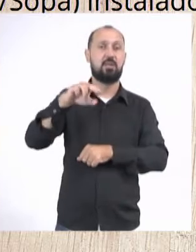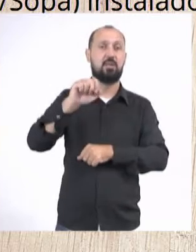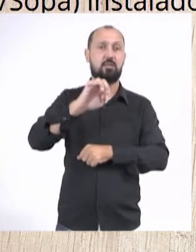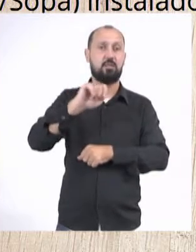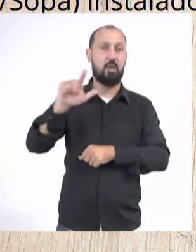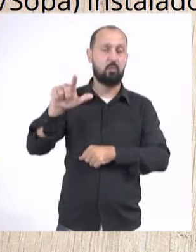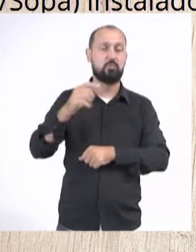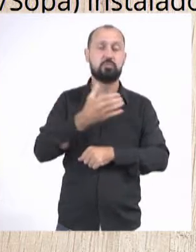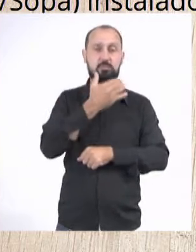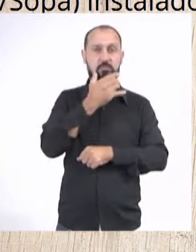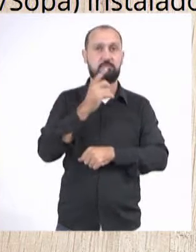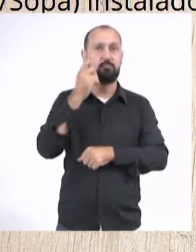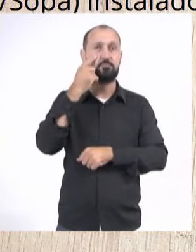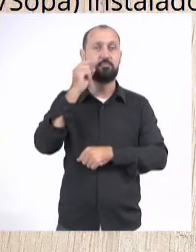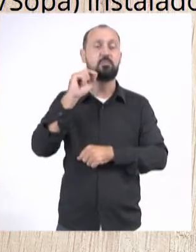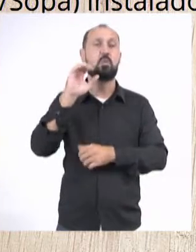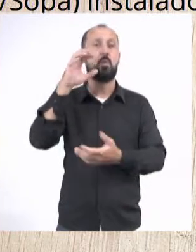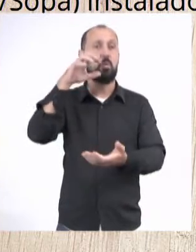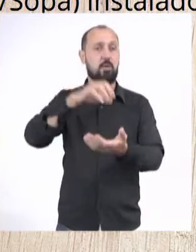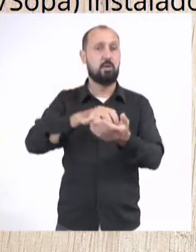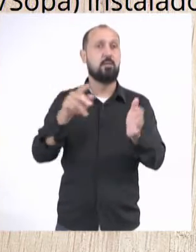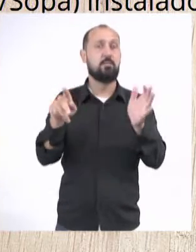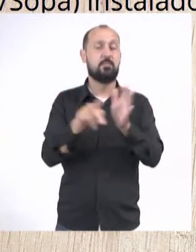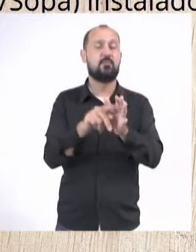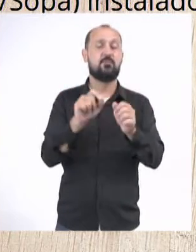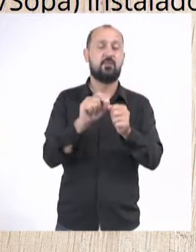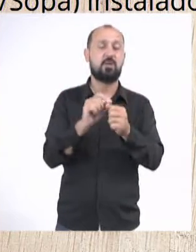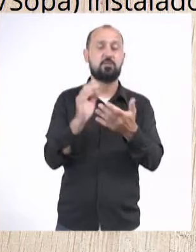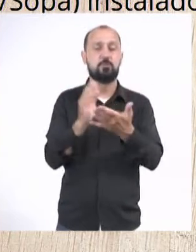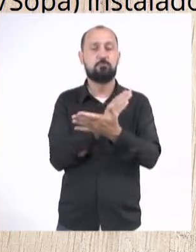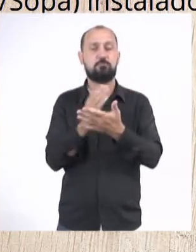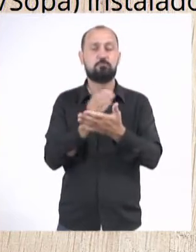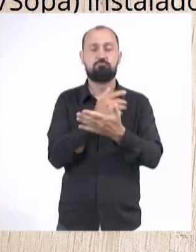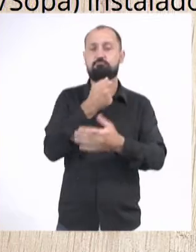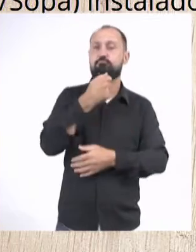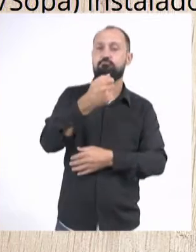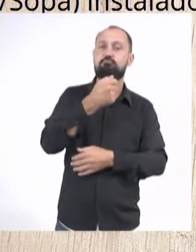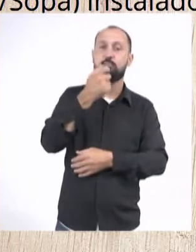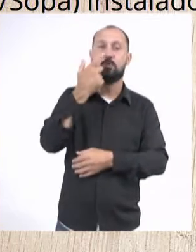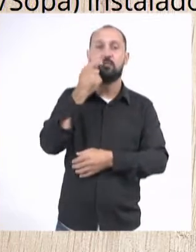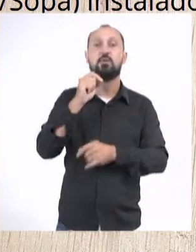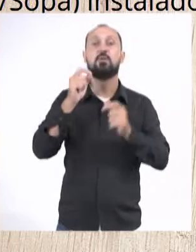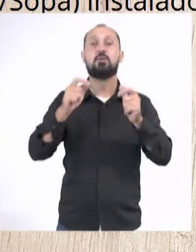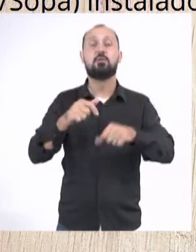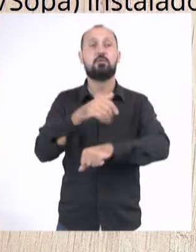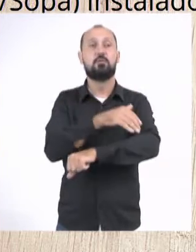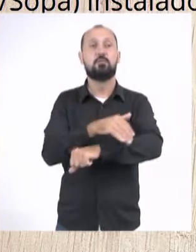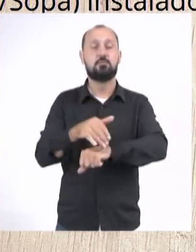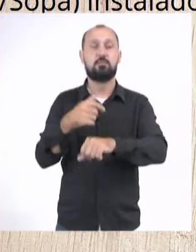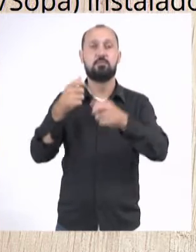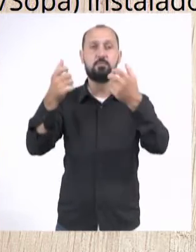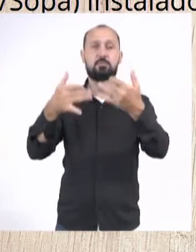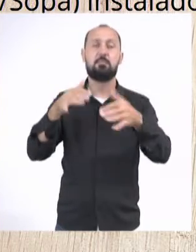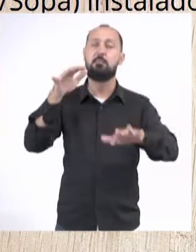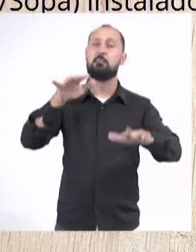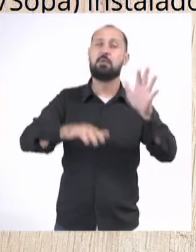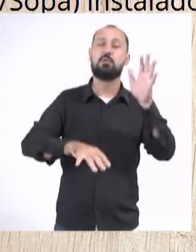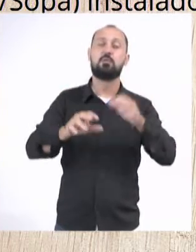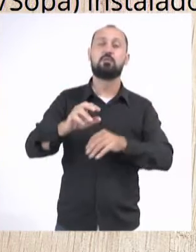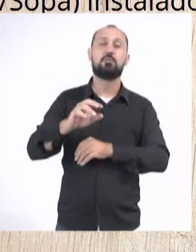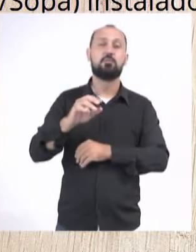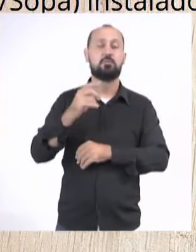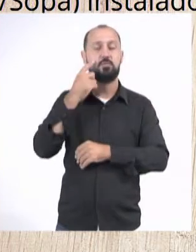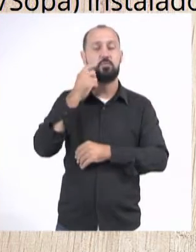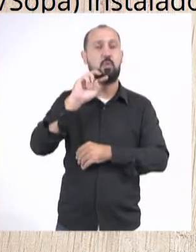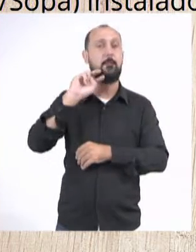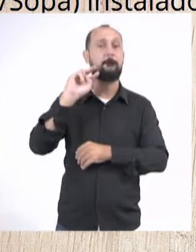temos o Centro POP, que é responsável por fazer a triagem dos usuários em situação de rua. Então, quando eu falo aproximadamente